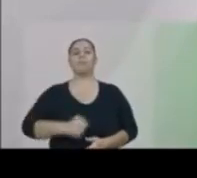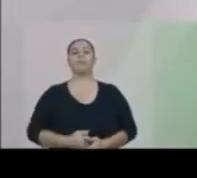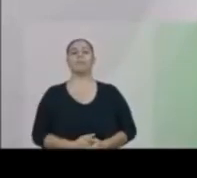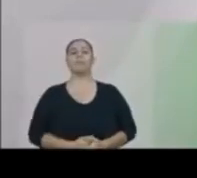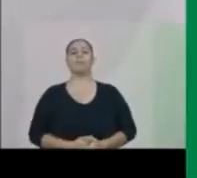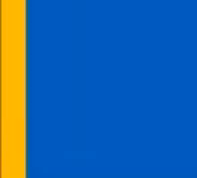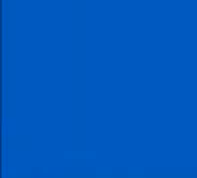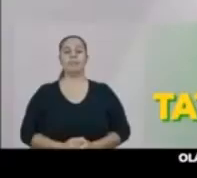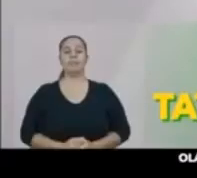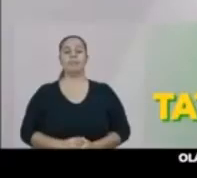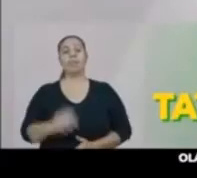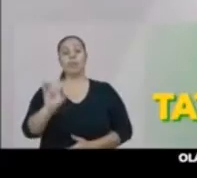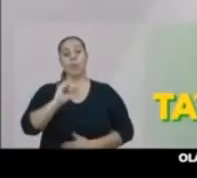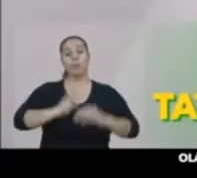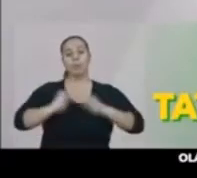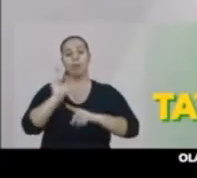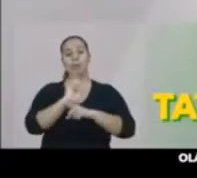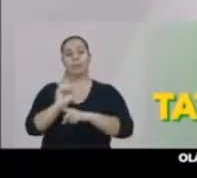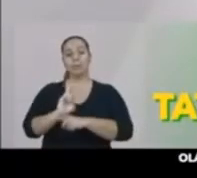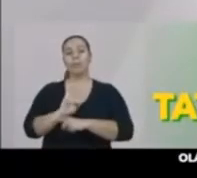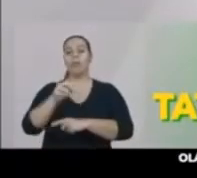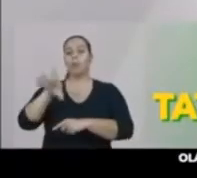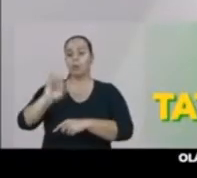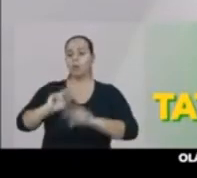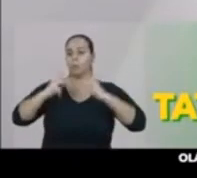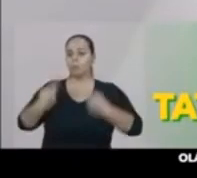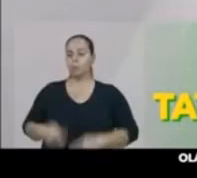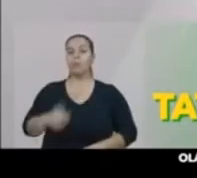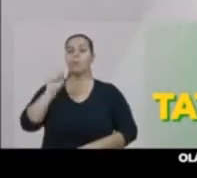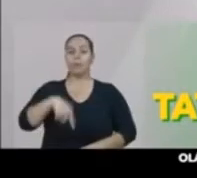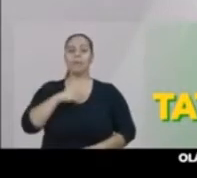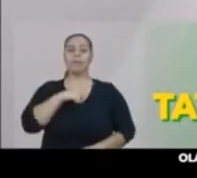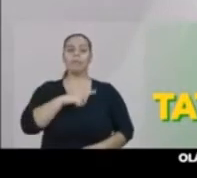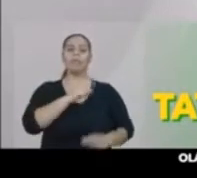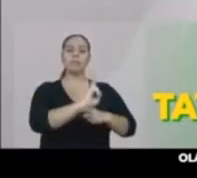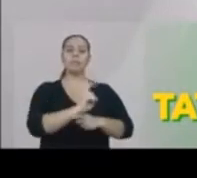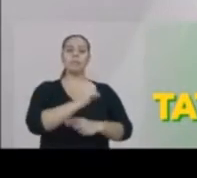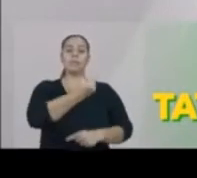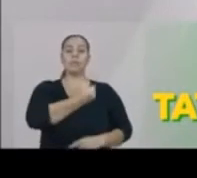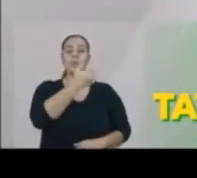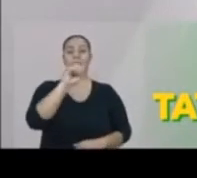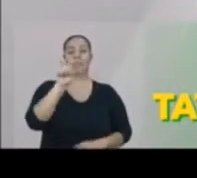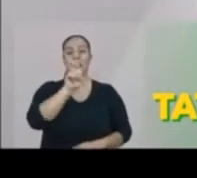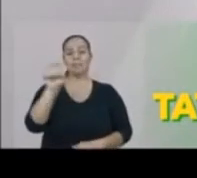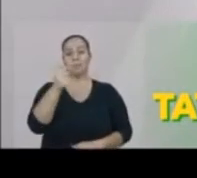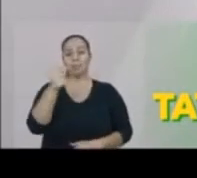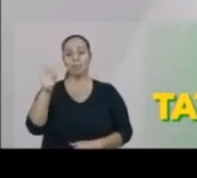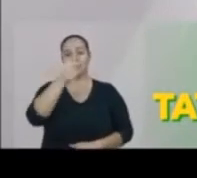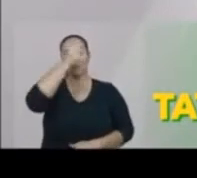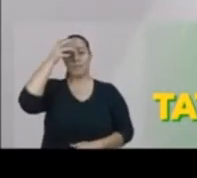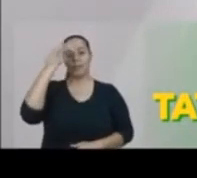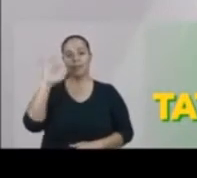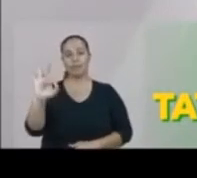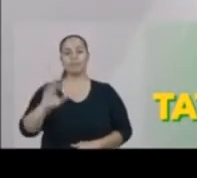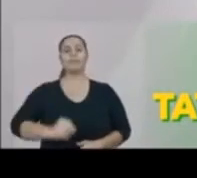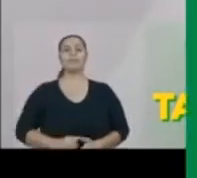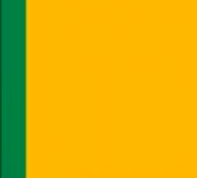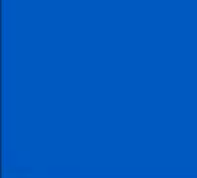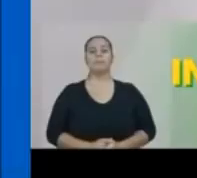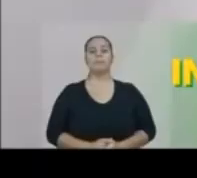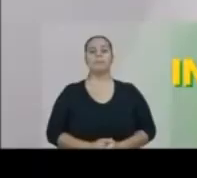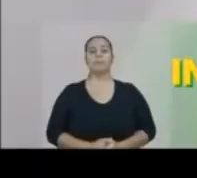Crivella 10. Olá, sou a inspetora Tatiana Mendes. Um Rio mais humano é um Rio mais seguro. Na hora de votar é 10522, Crivella